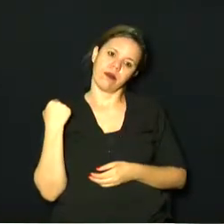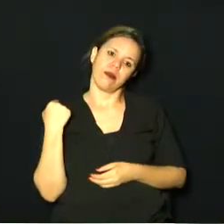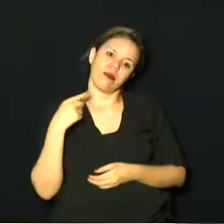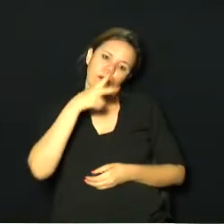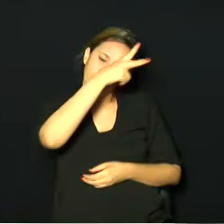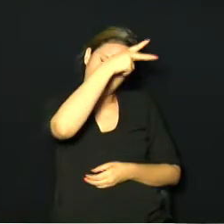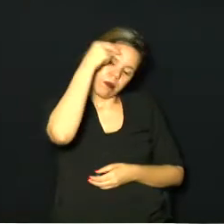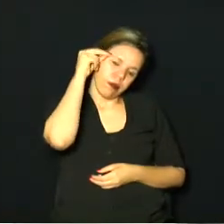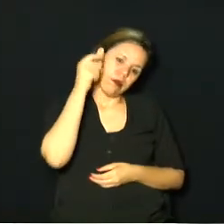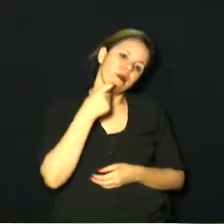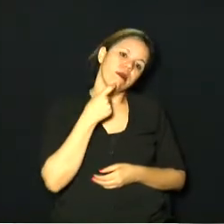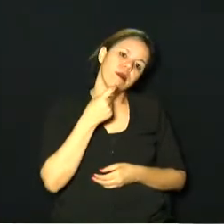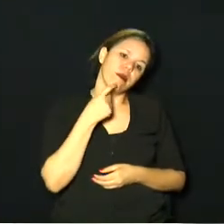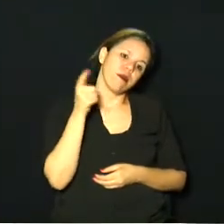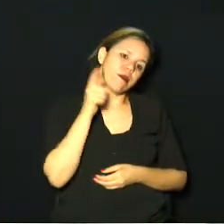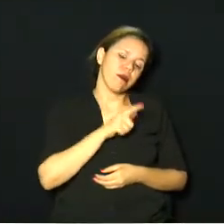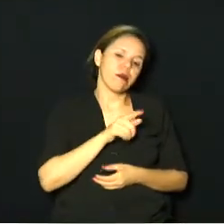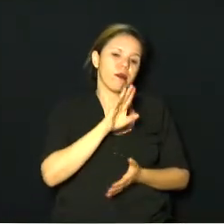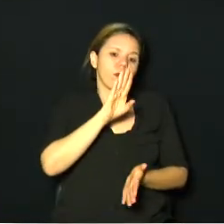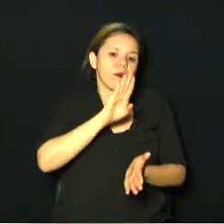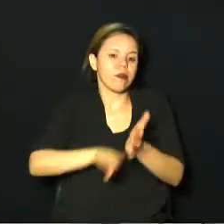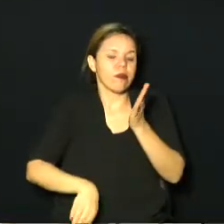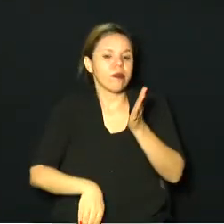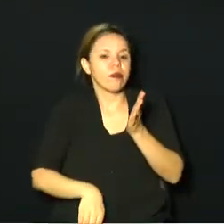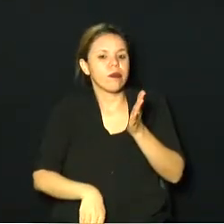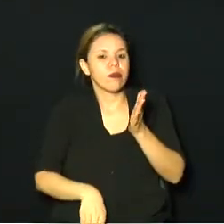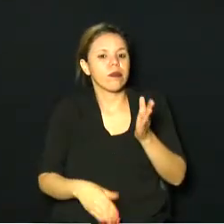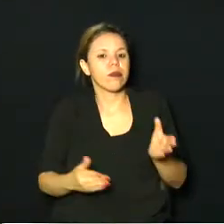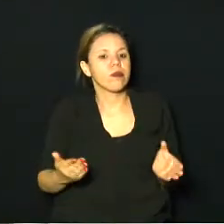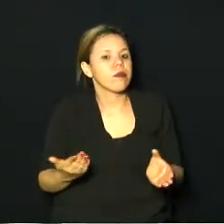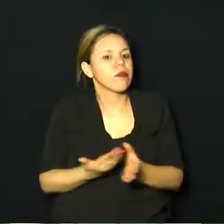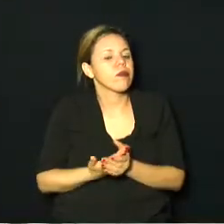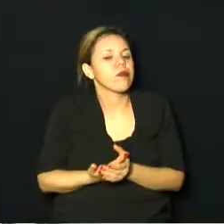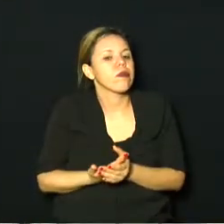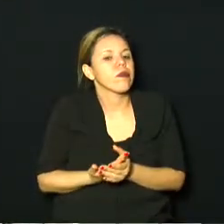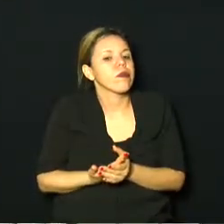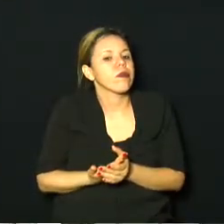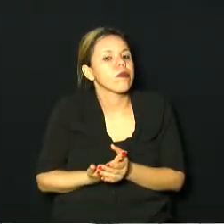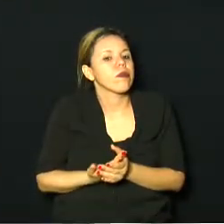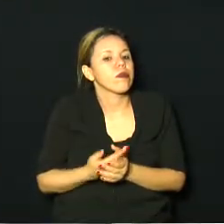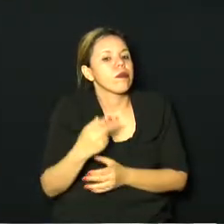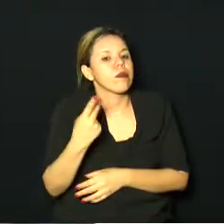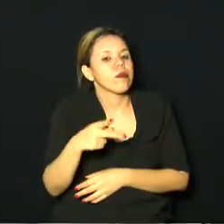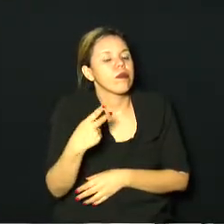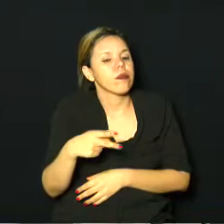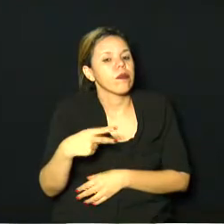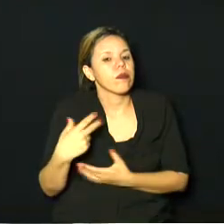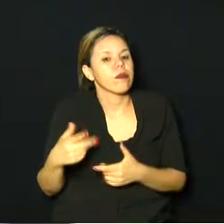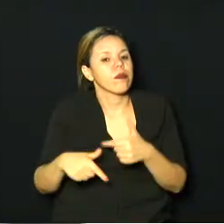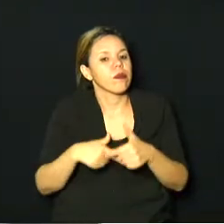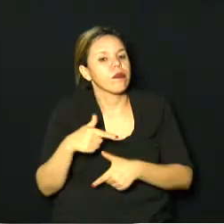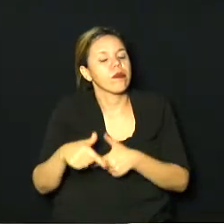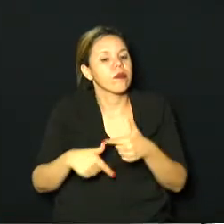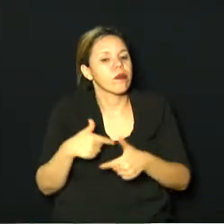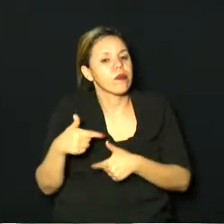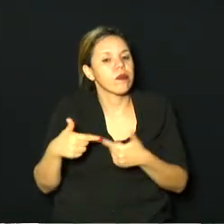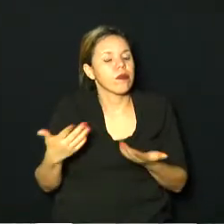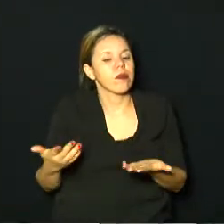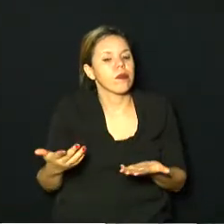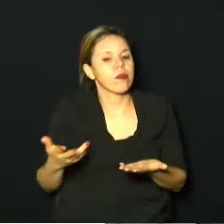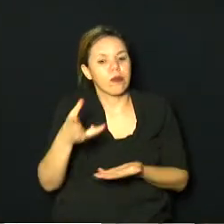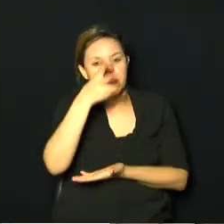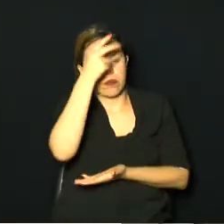prefeito de Campinas conseguiu derrubar uma liminar do Supremo que cassava o seu mandato e deixou